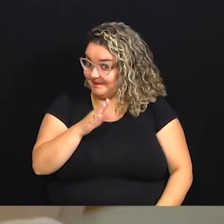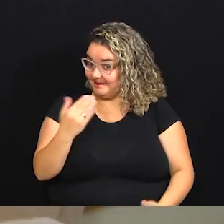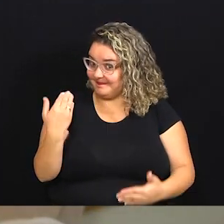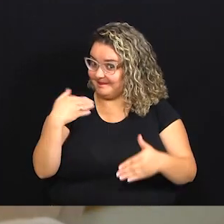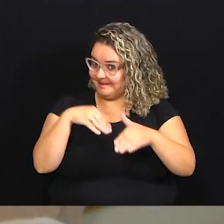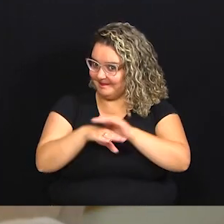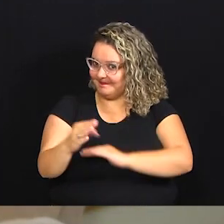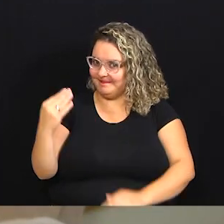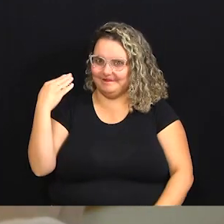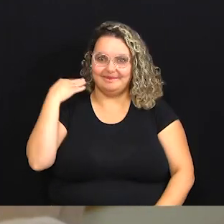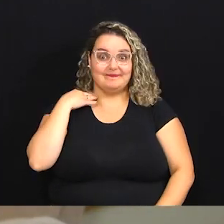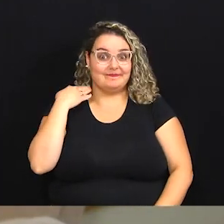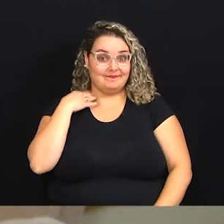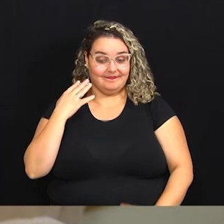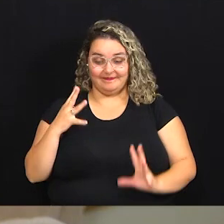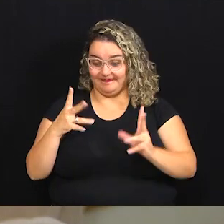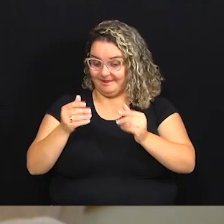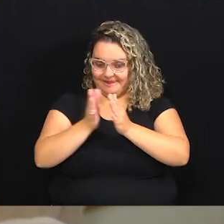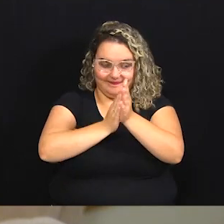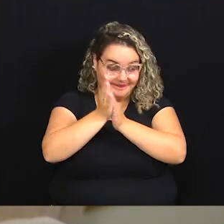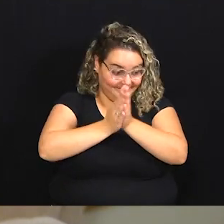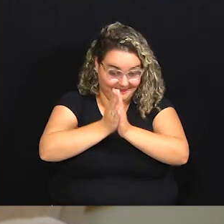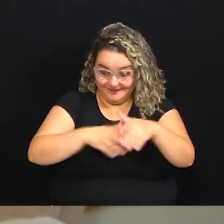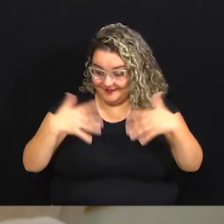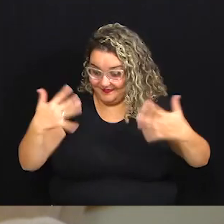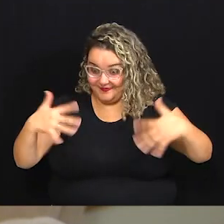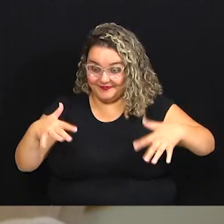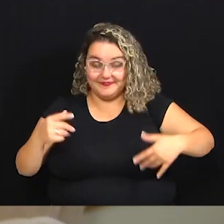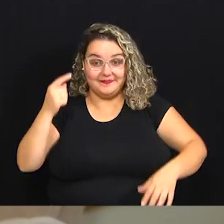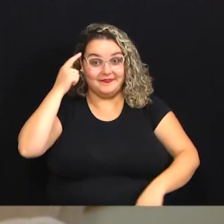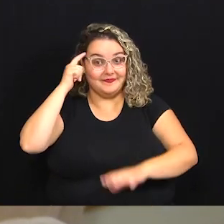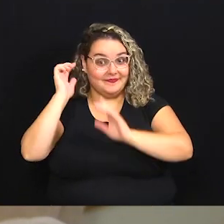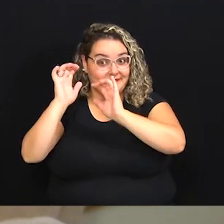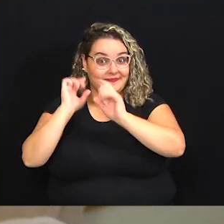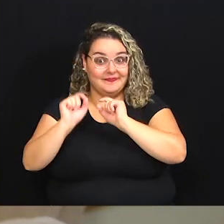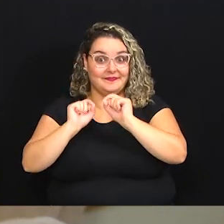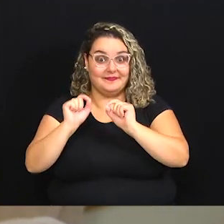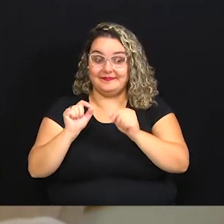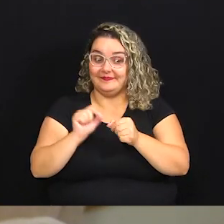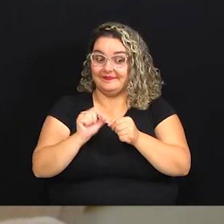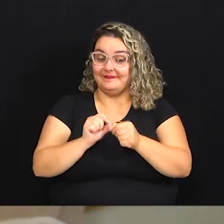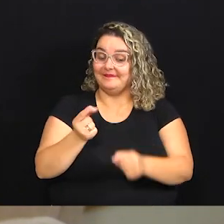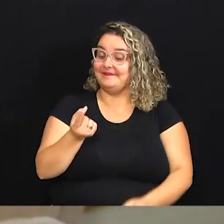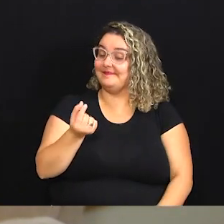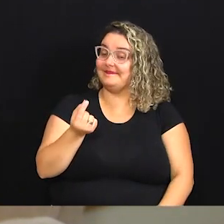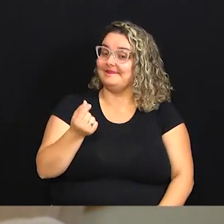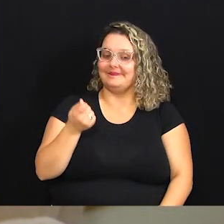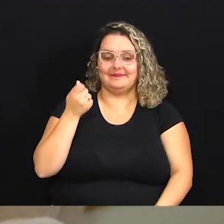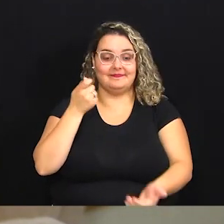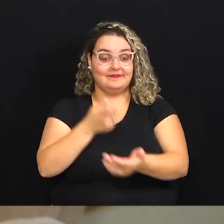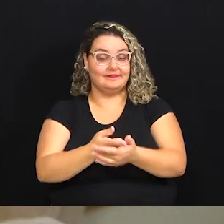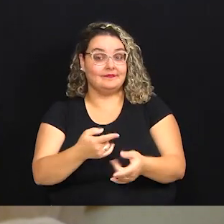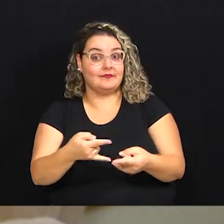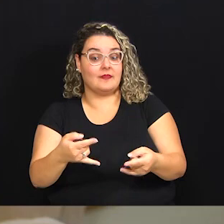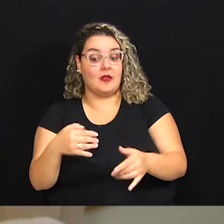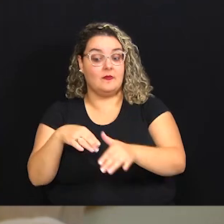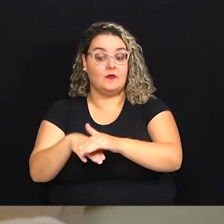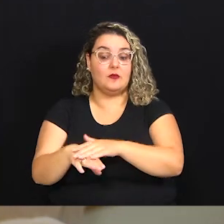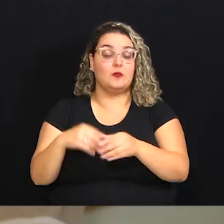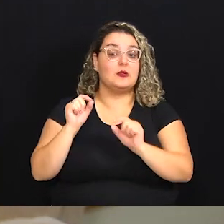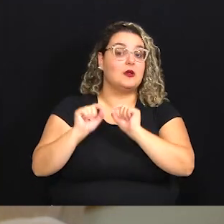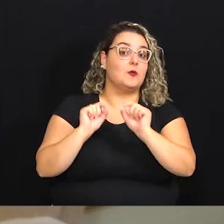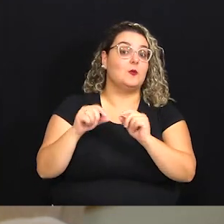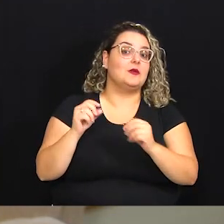mais entrar na conta, já fica todo mundo empolgado, pensando o que vai fazer com essa grana, vou pagar a conta,